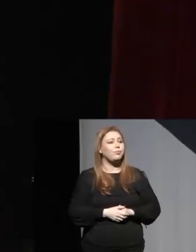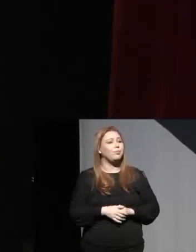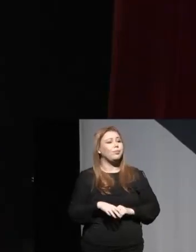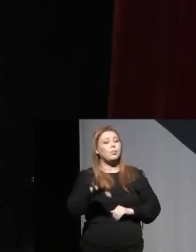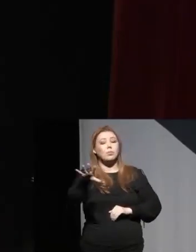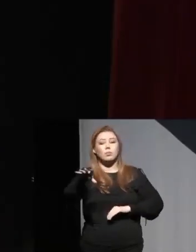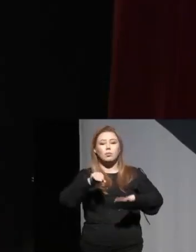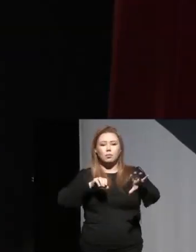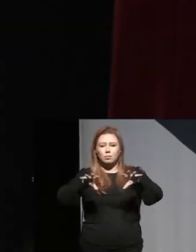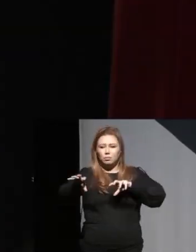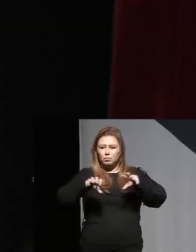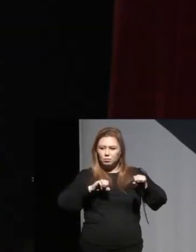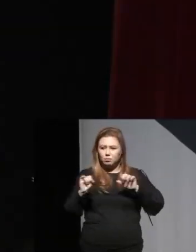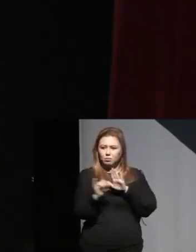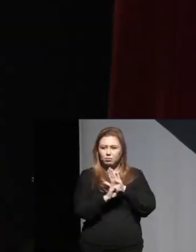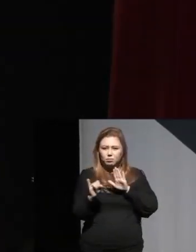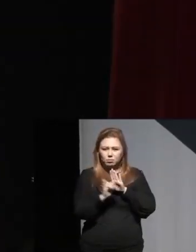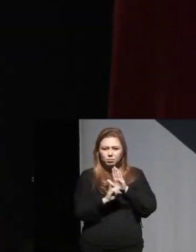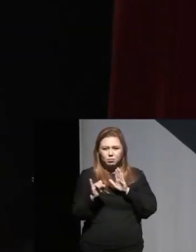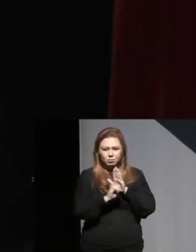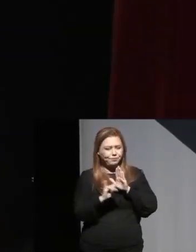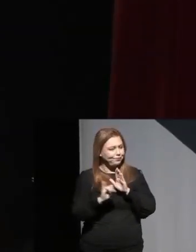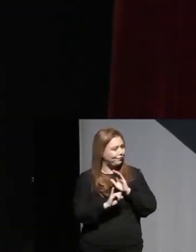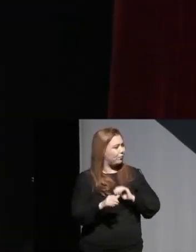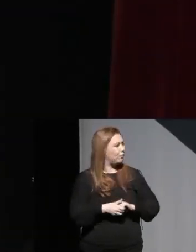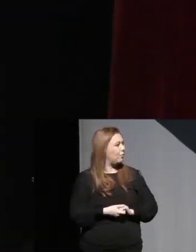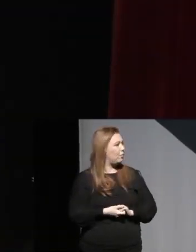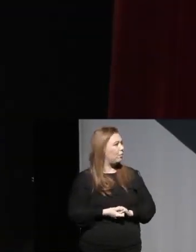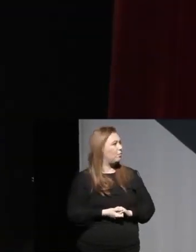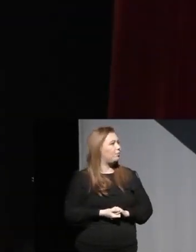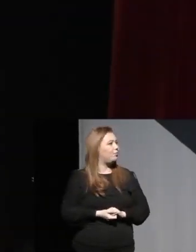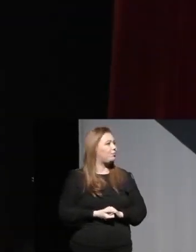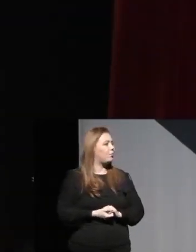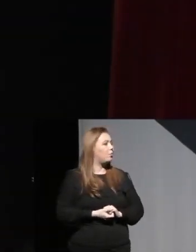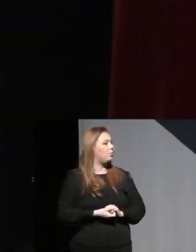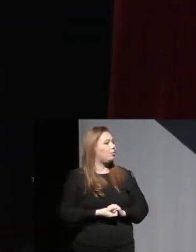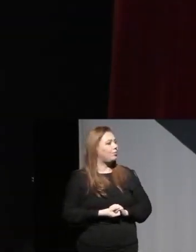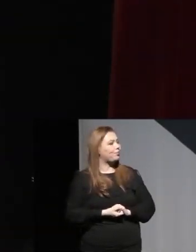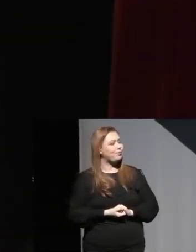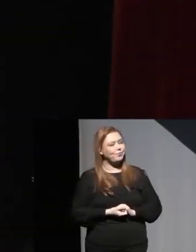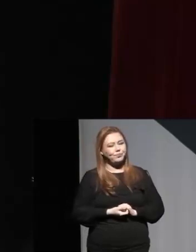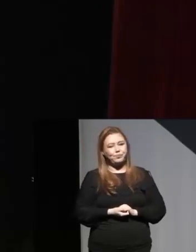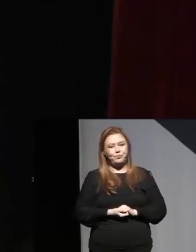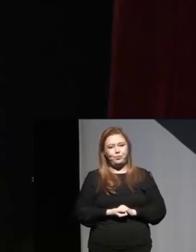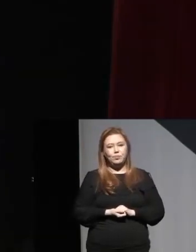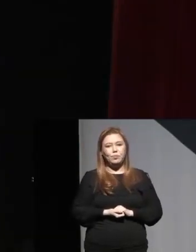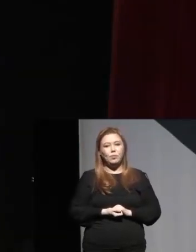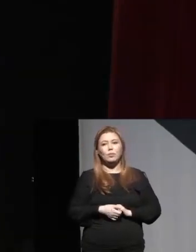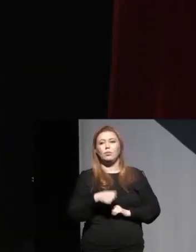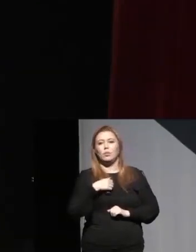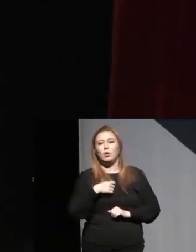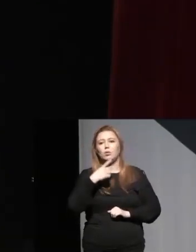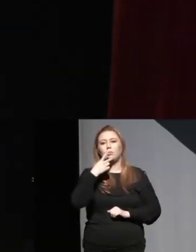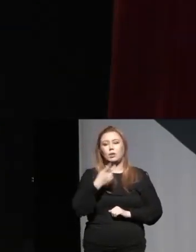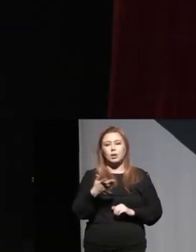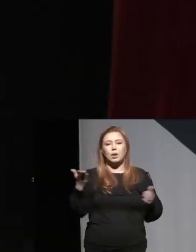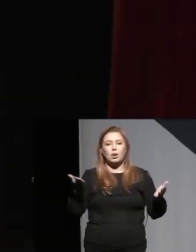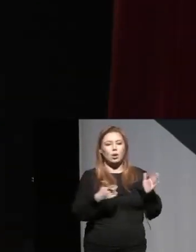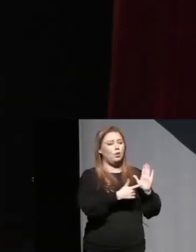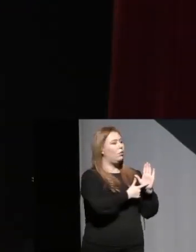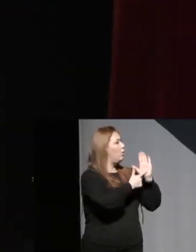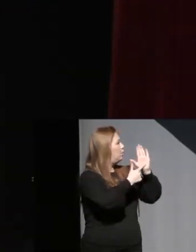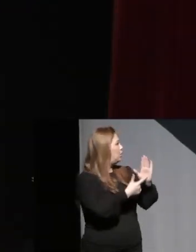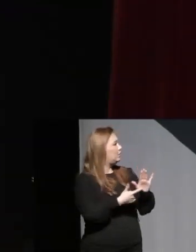nós estaremos falando sobre arrecadação tributária. E, como eu disse, agora eu vou mostrar alguns